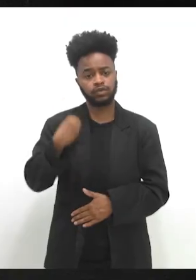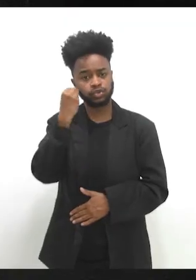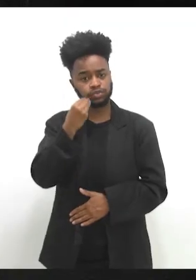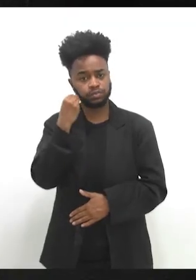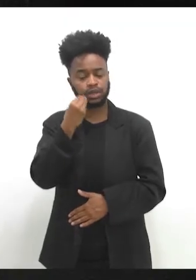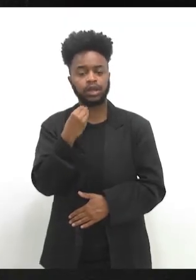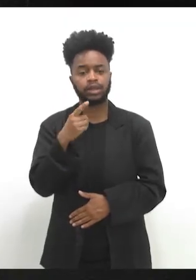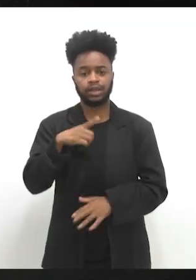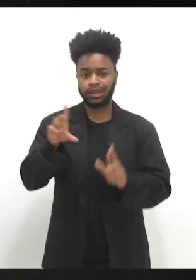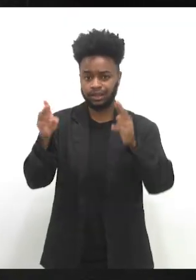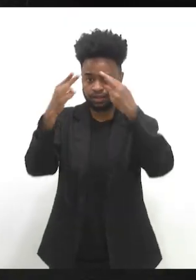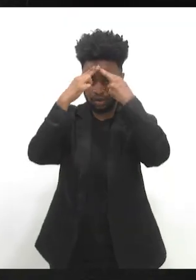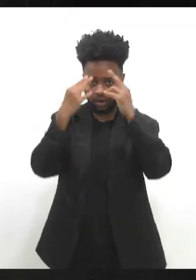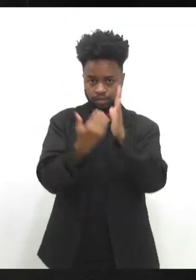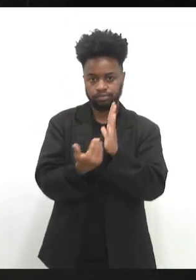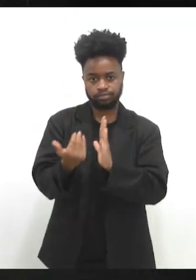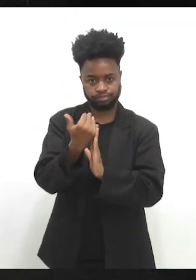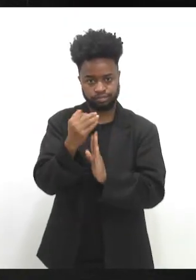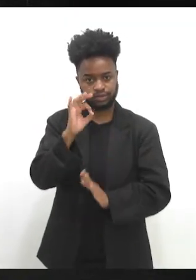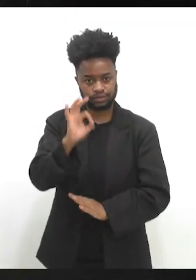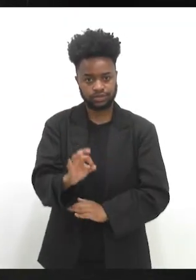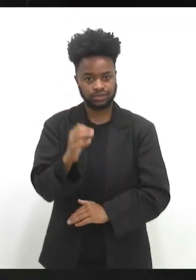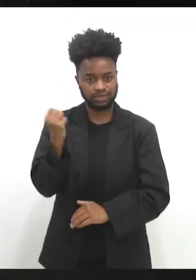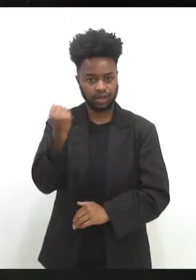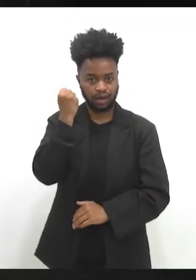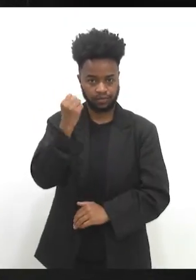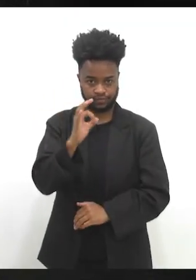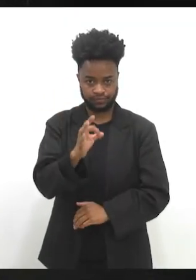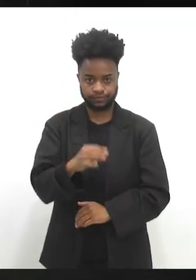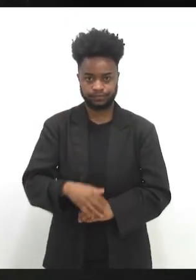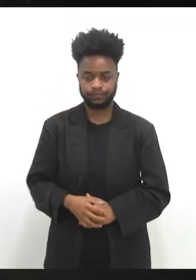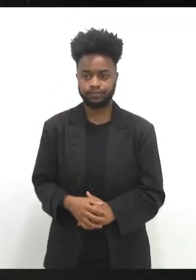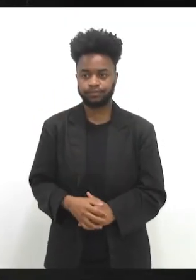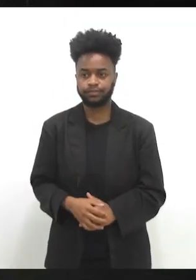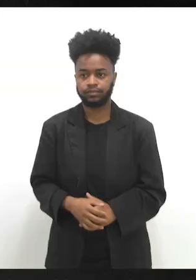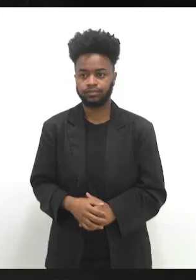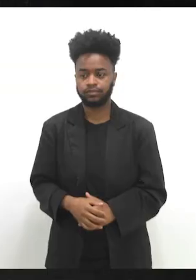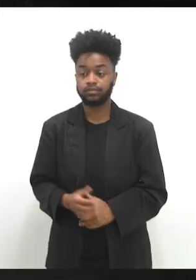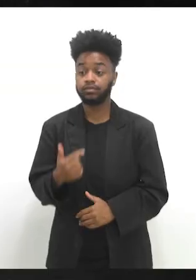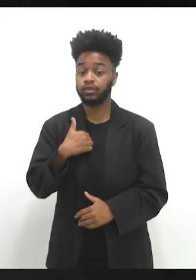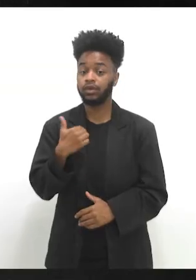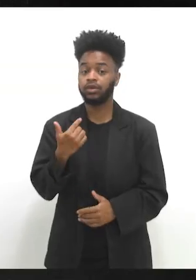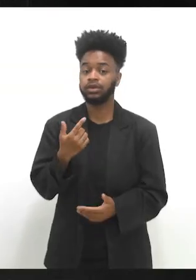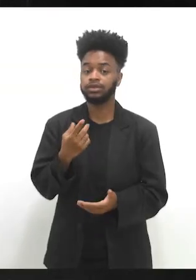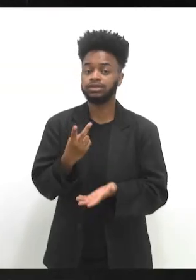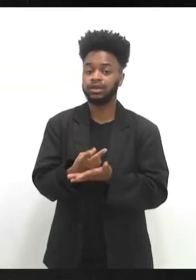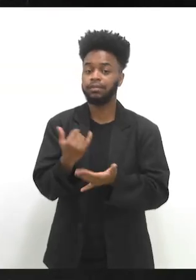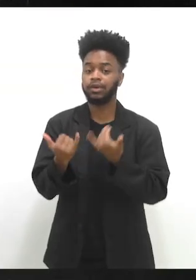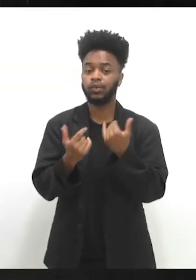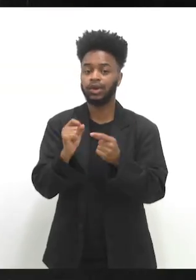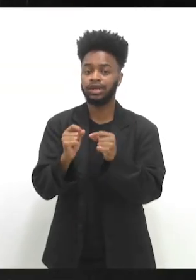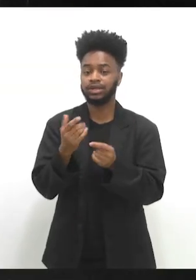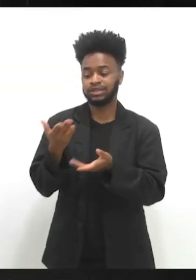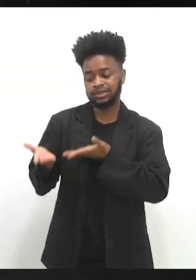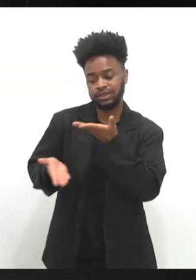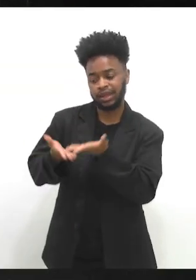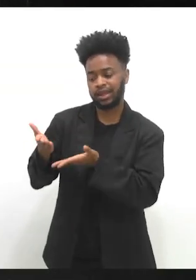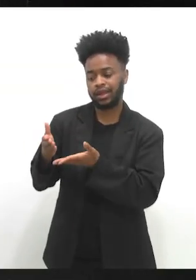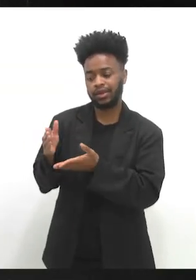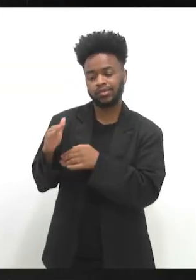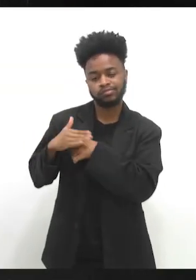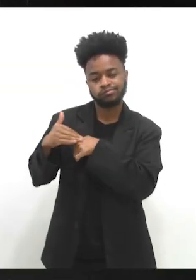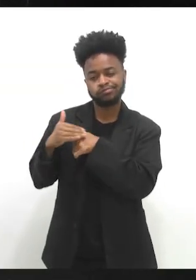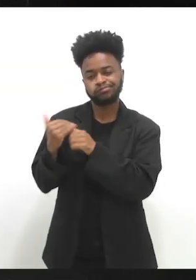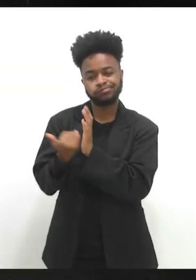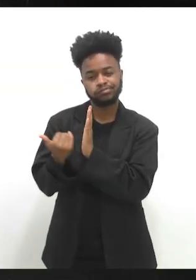esse tipo de coisa, com certeza ela leva traumas muito sérios. Muito severos. Muito severos. Eu costumo brincar que a gente que trata os nossos a pão